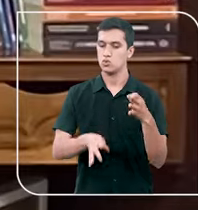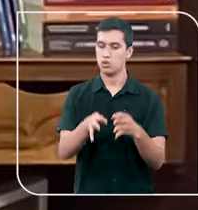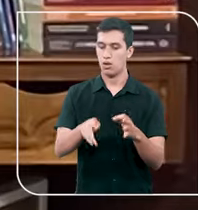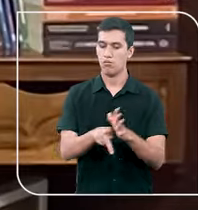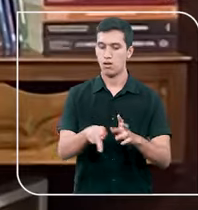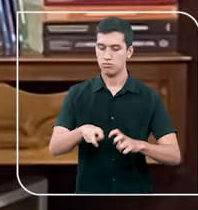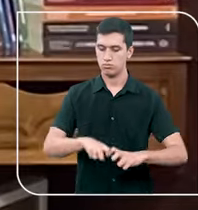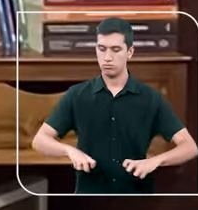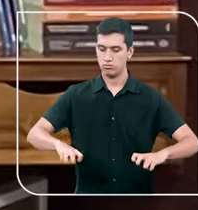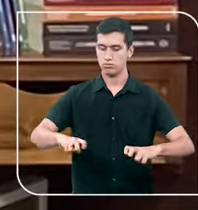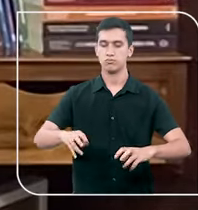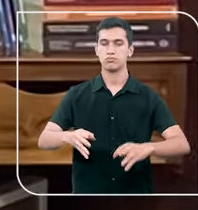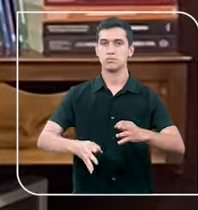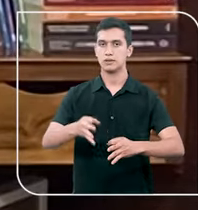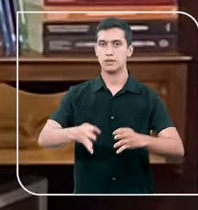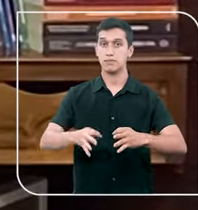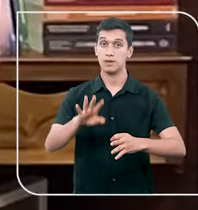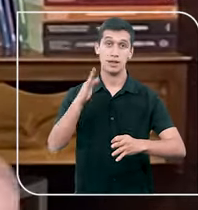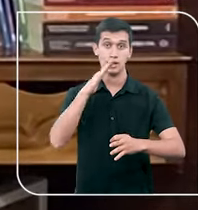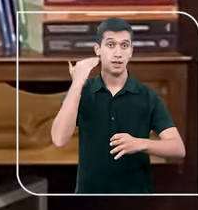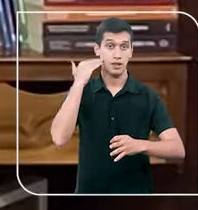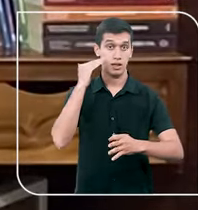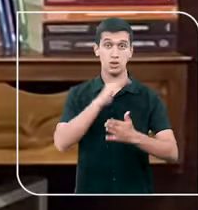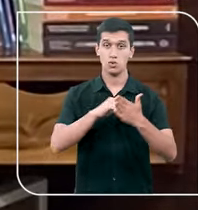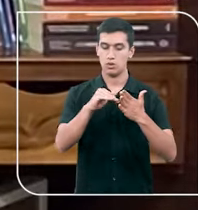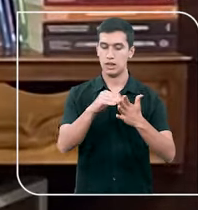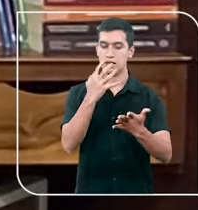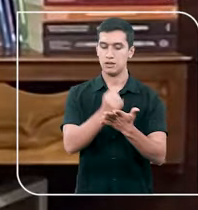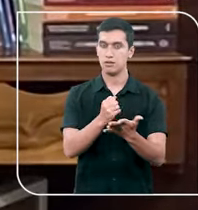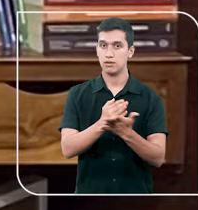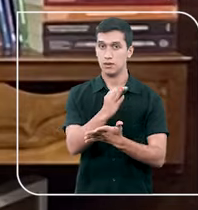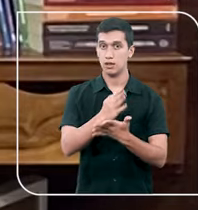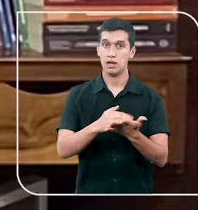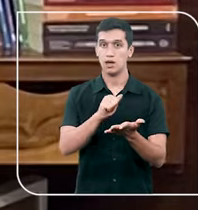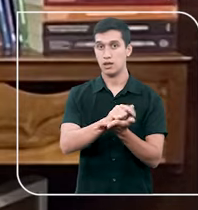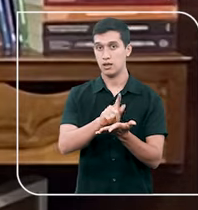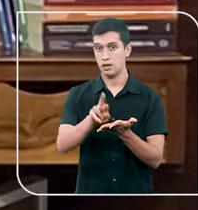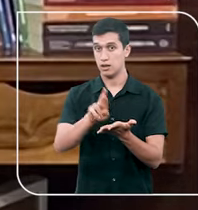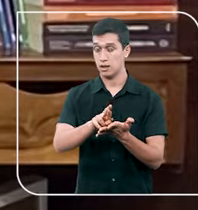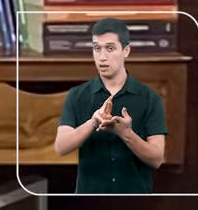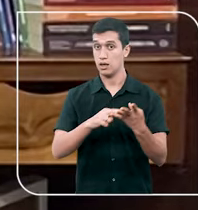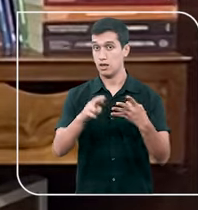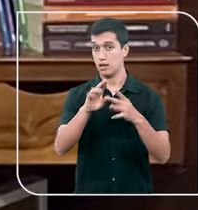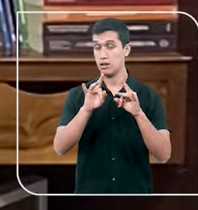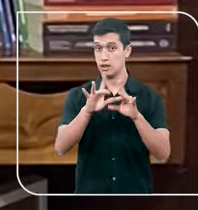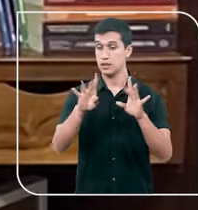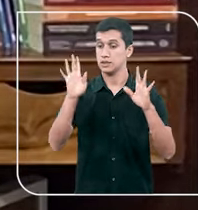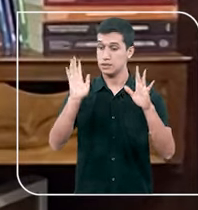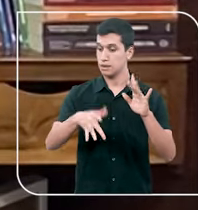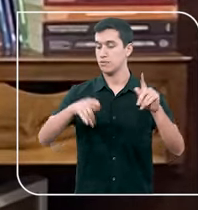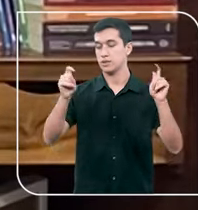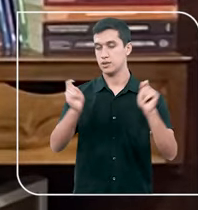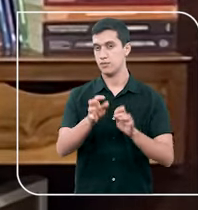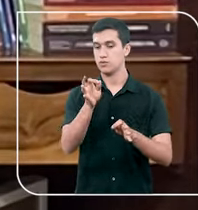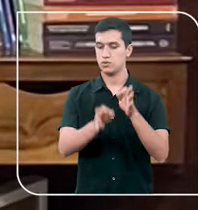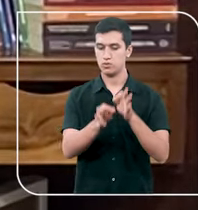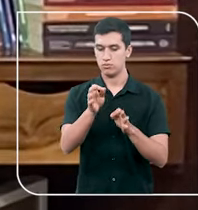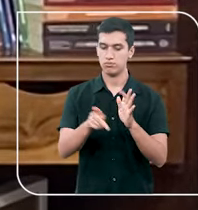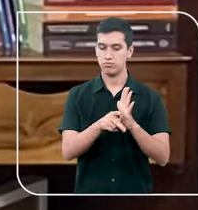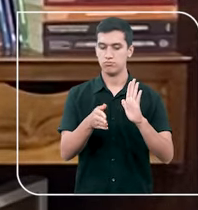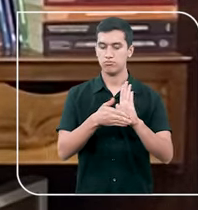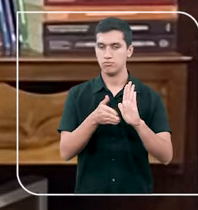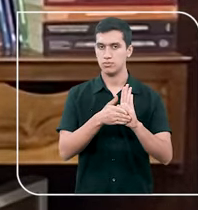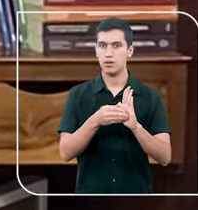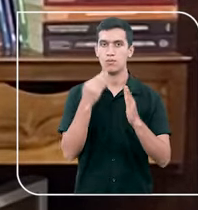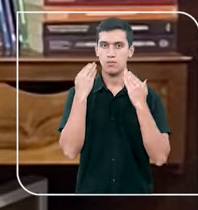corte. A ideia aí é que, dando provimento ao agravo em recurso especial, já se pode julgar a própria